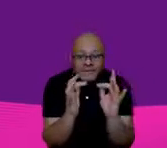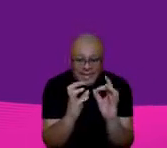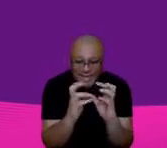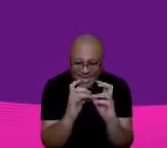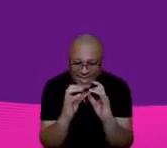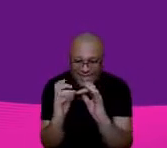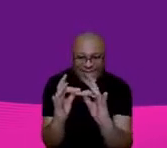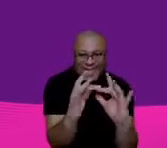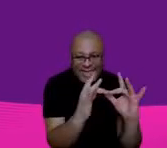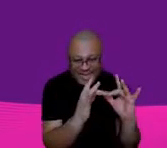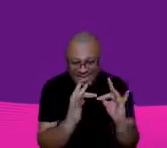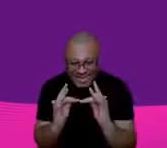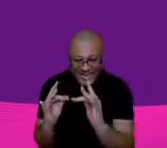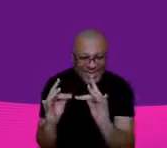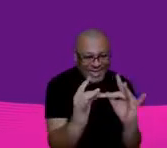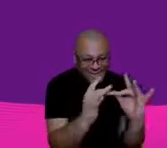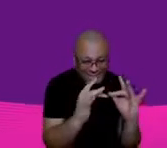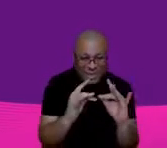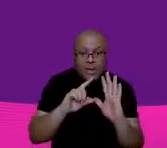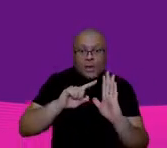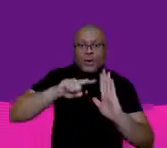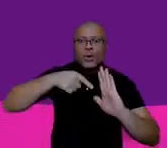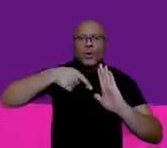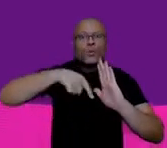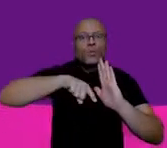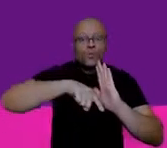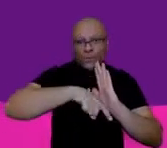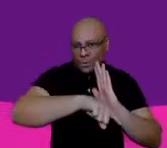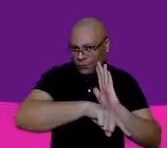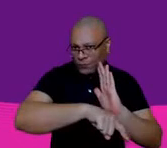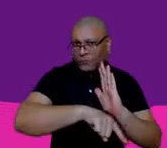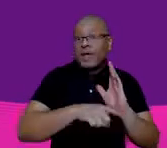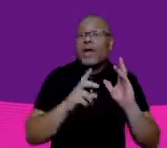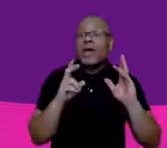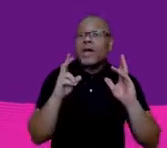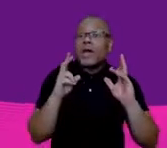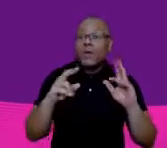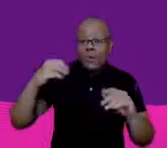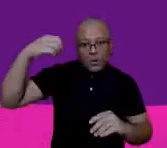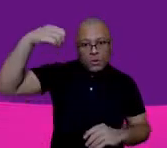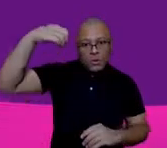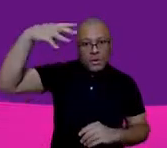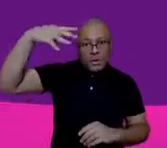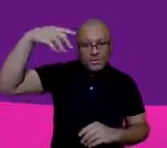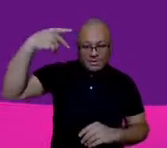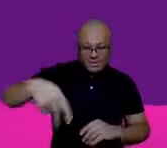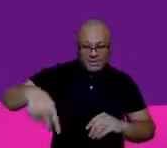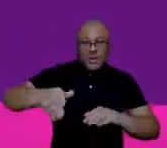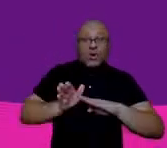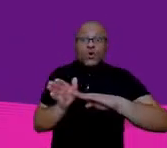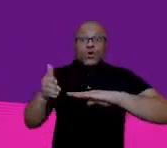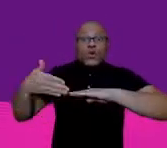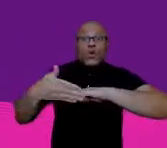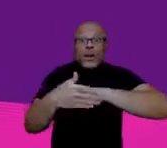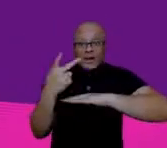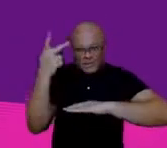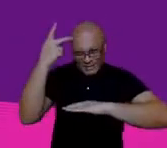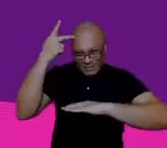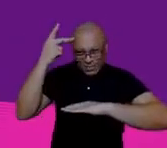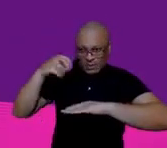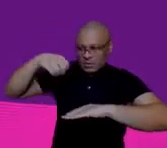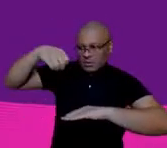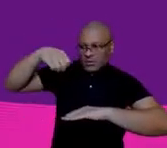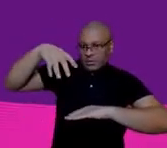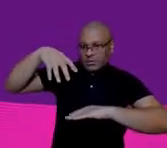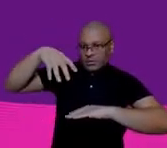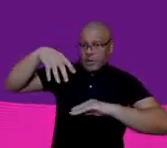estimulação cerebral profunda é como se você ligasse uma luz aqui em um bairro em São Paulo, por exemplo, mas a hora que você liga